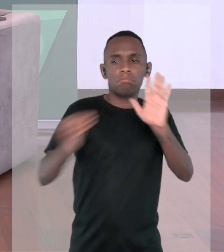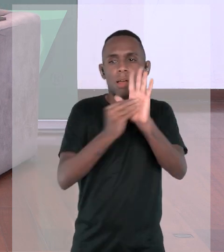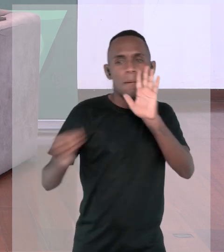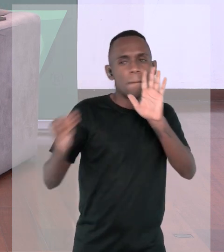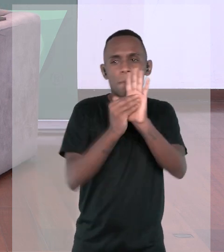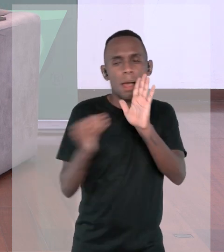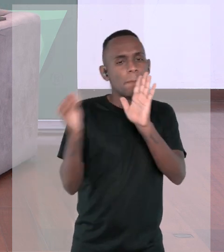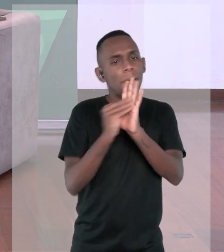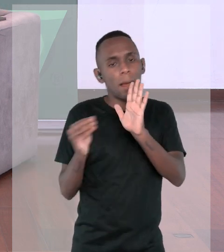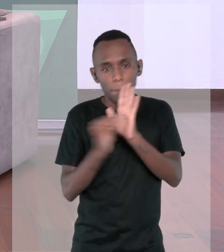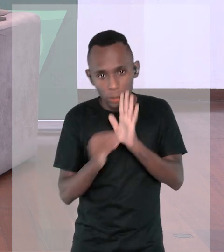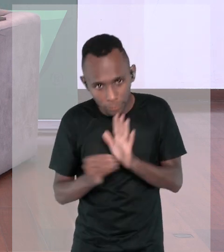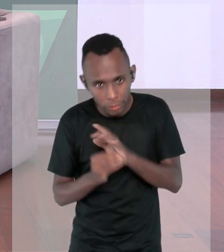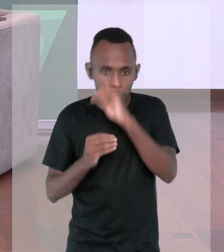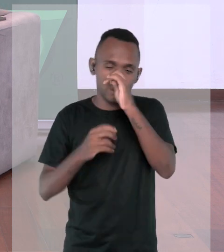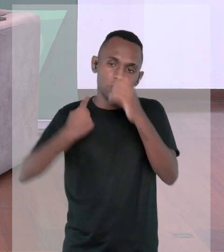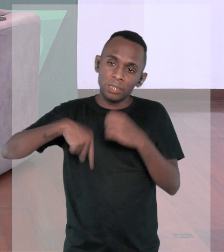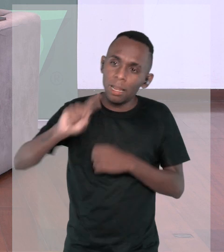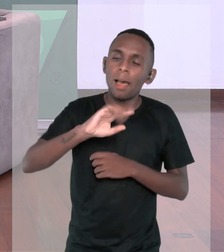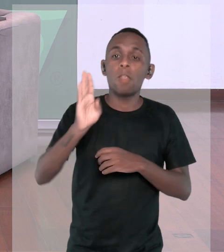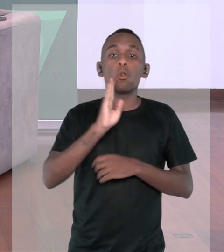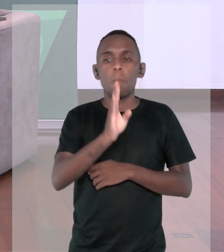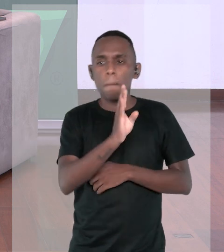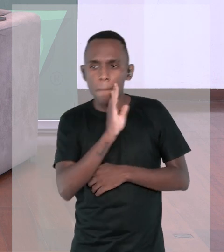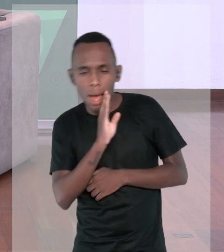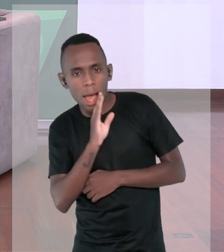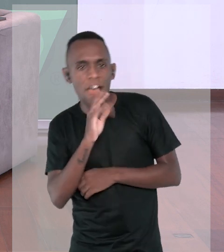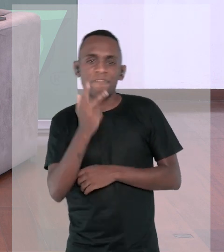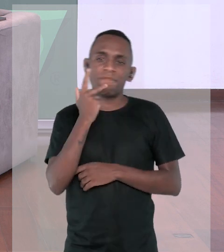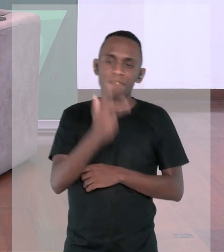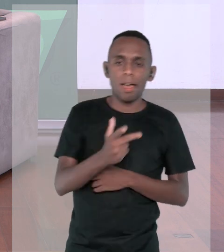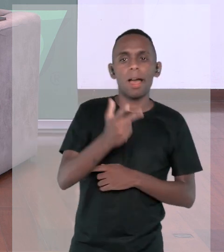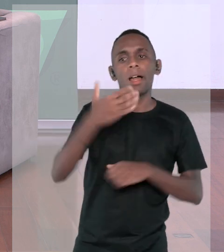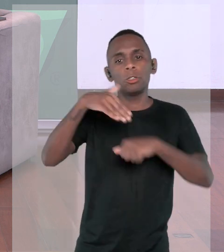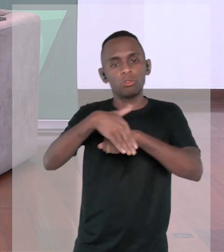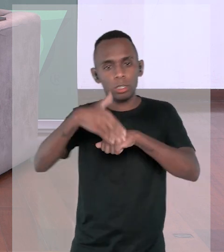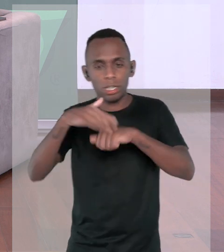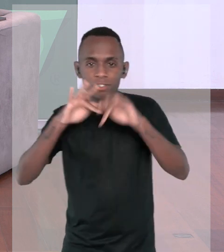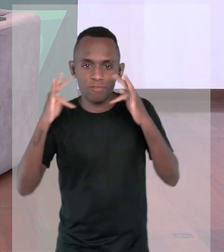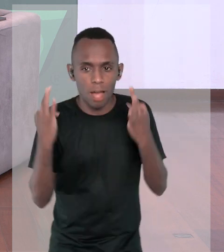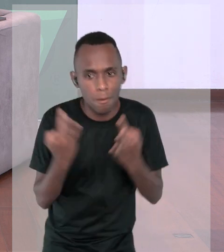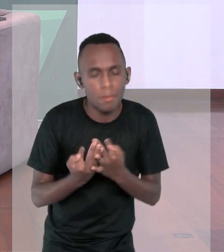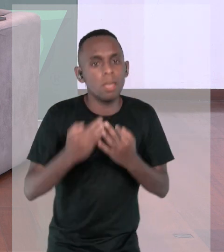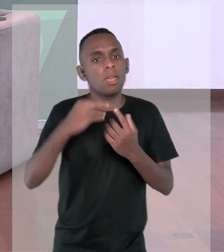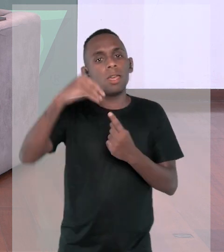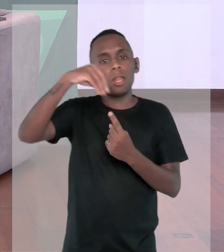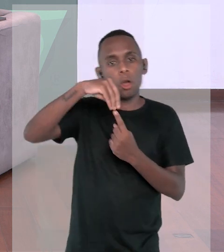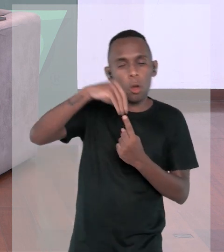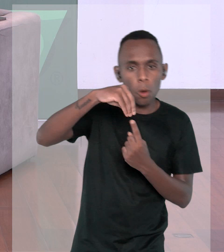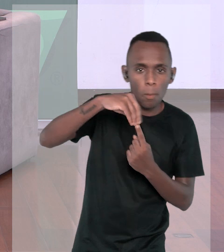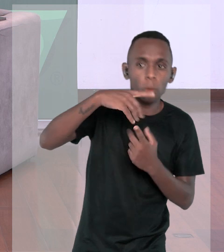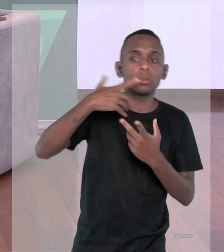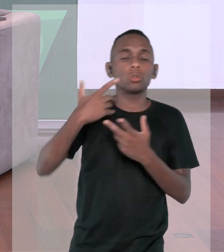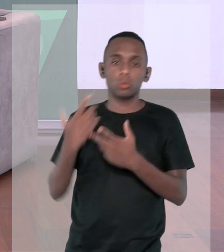várias vezes. E na mesa do boteco também, e no jantar de família também, e no ponto de ônibus também.